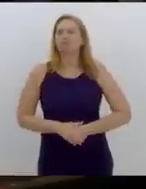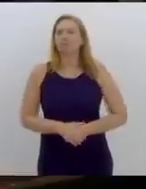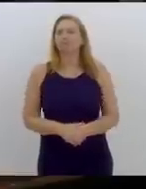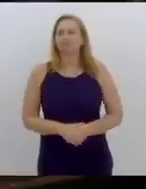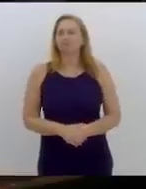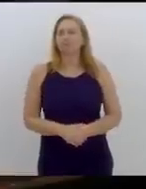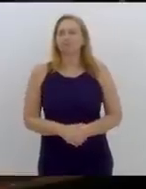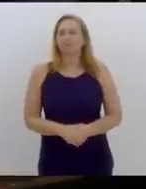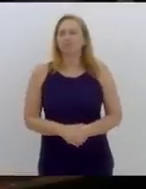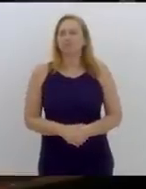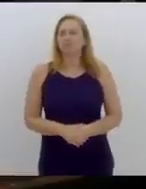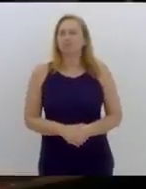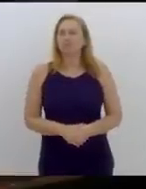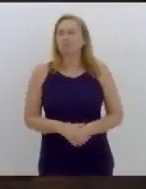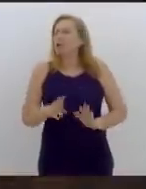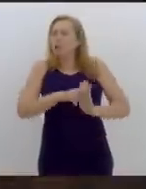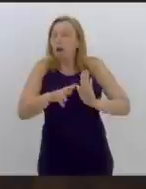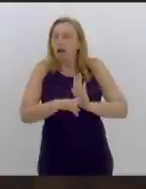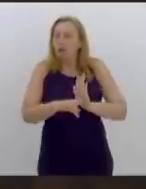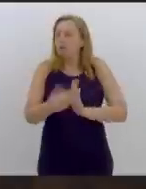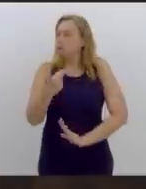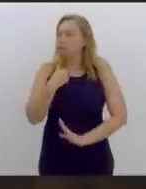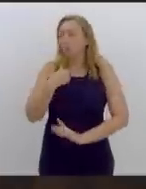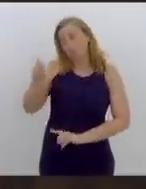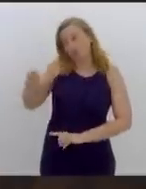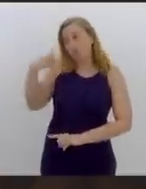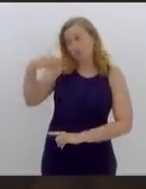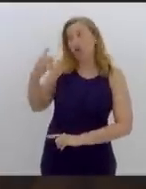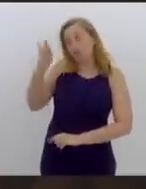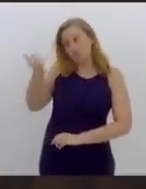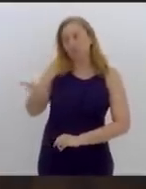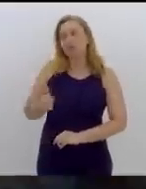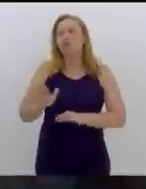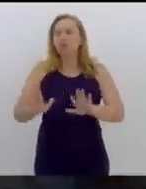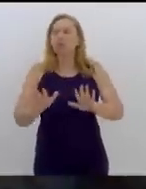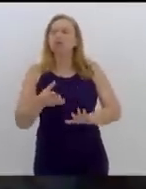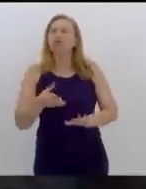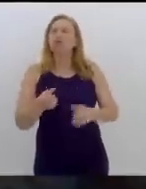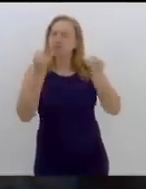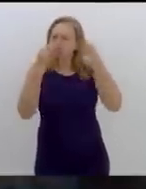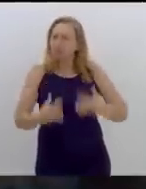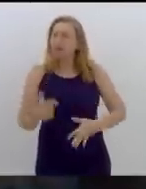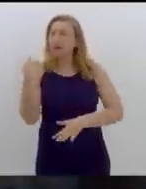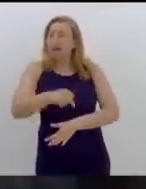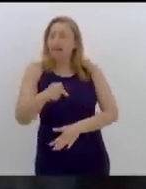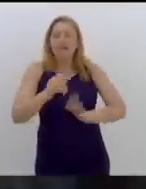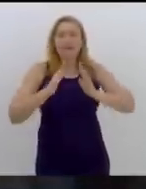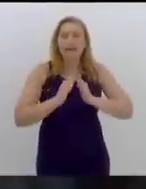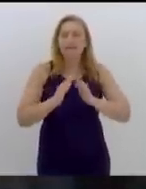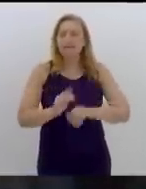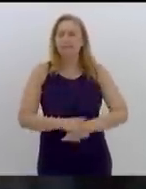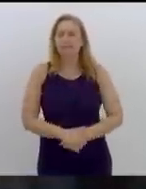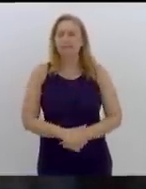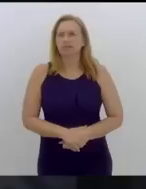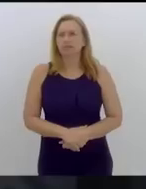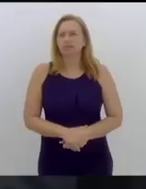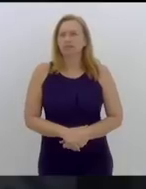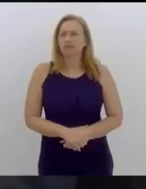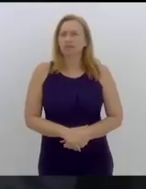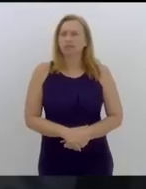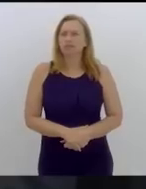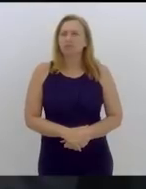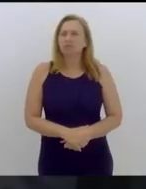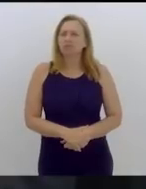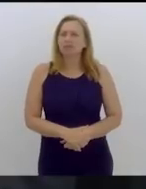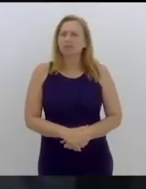é o Regimento eu não posso você advogado sabe disso eu quero deixar claro aqui a casa para que